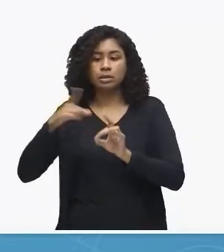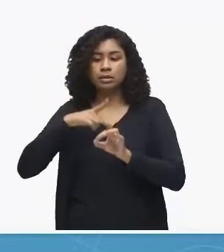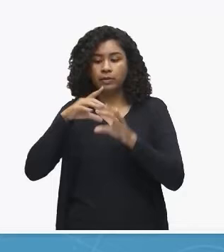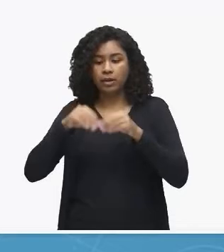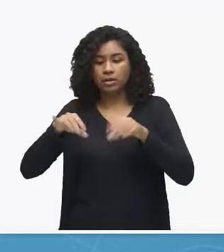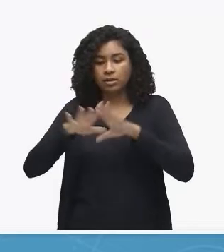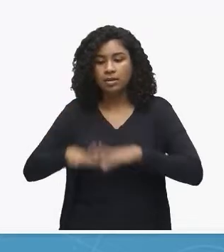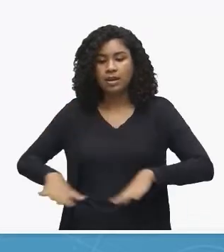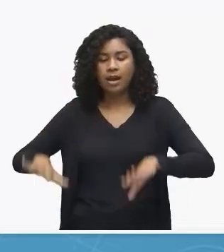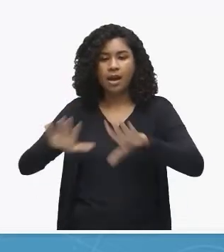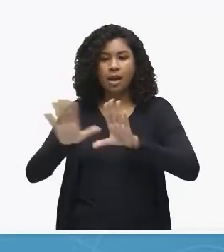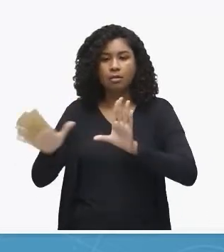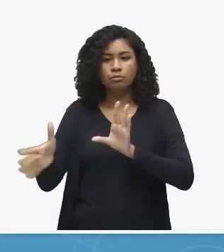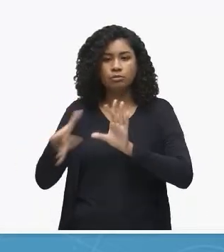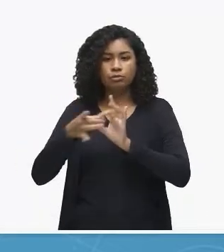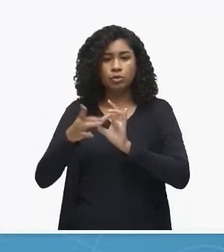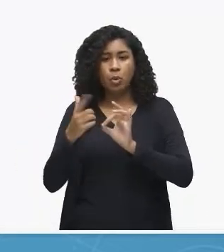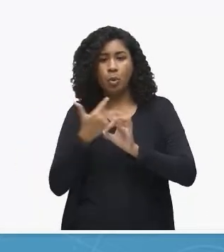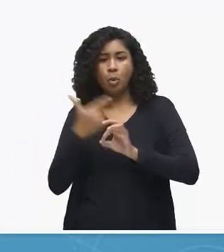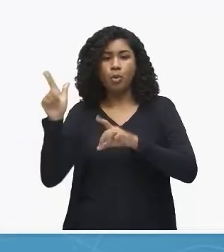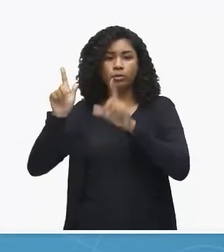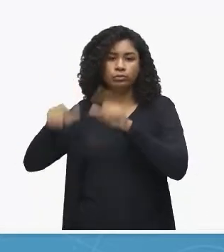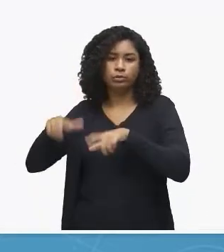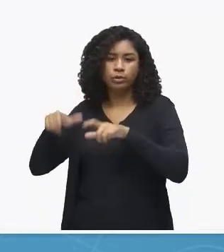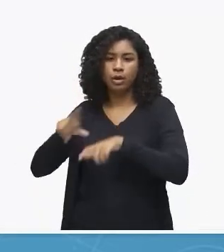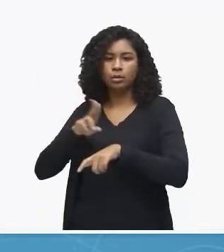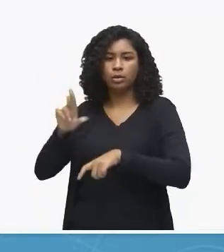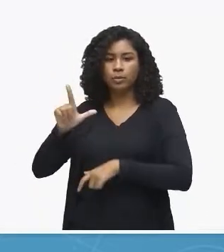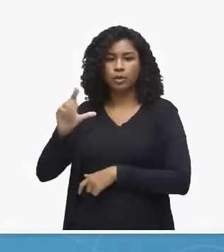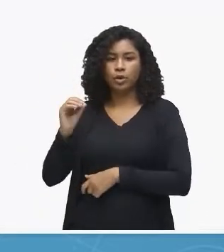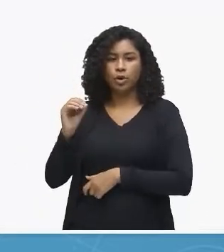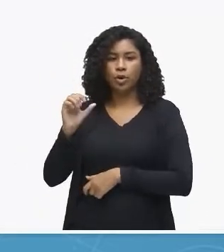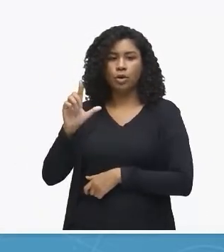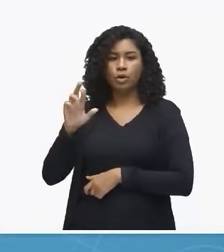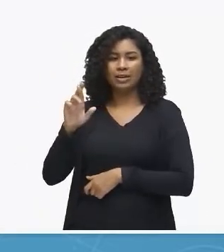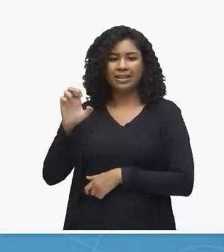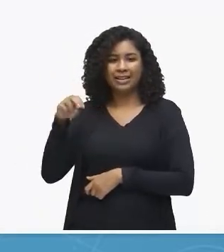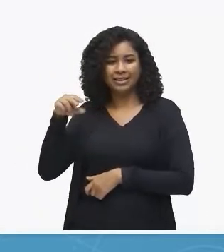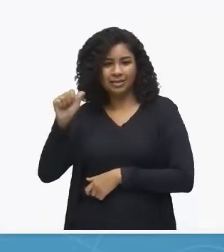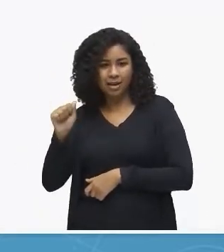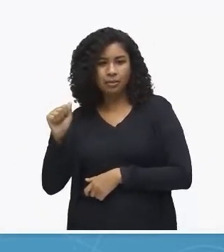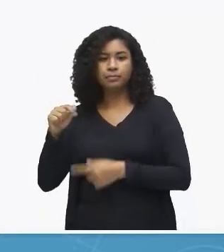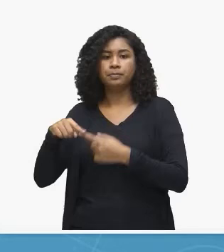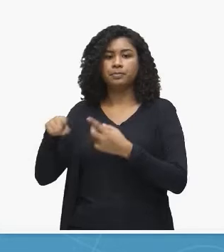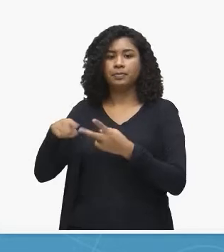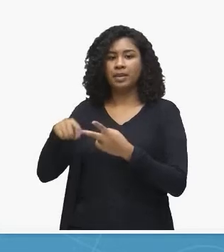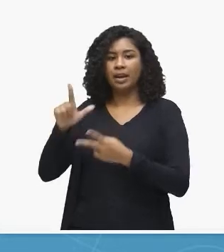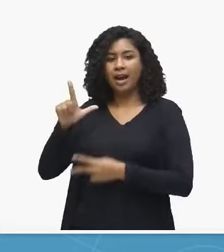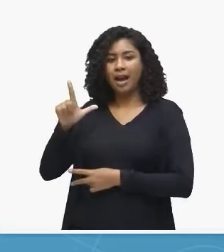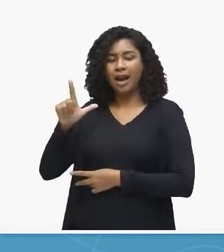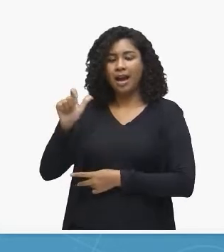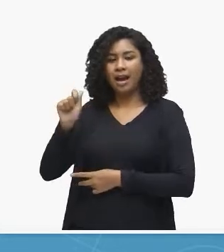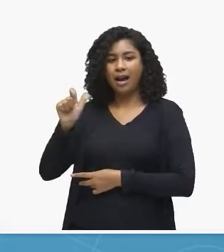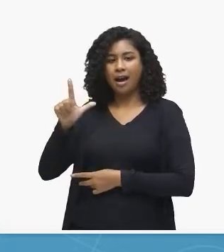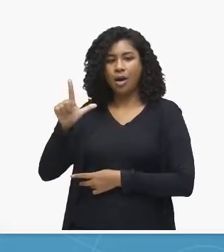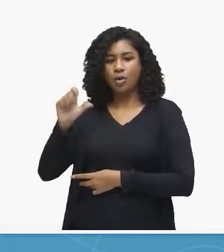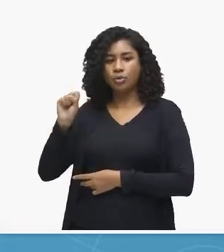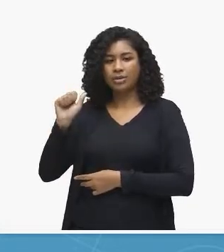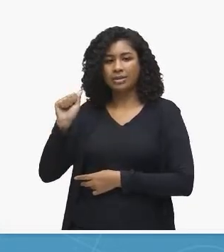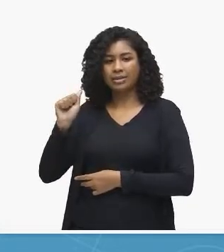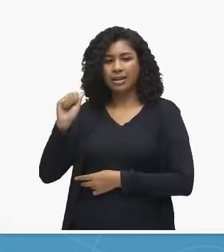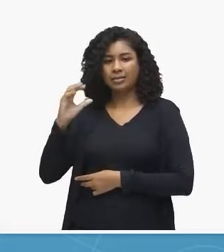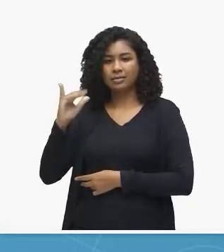à Alsácia e à Lorena. Então, em 1870, ela vai anexar esse território aos seus. Essas eram